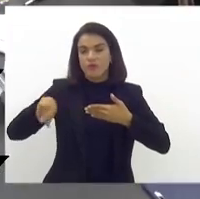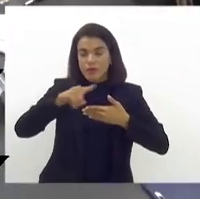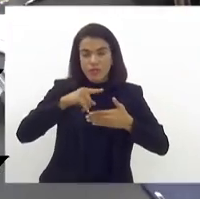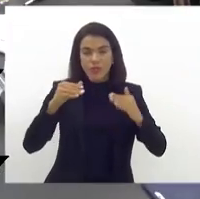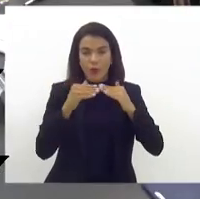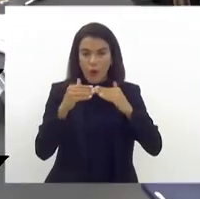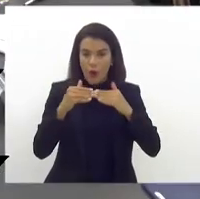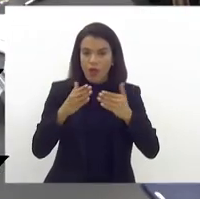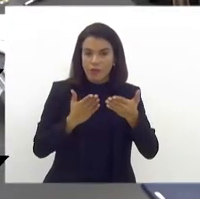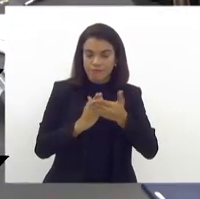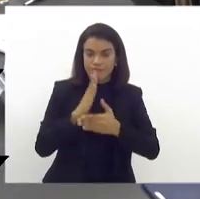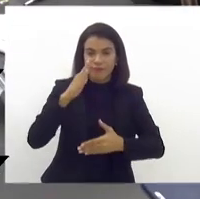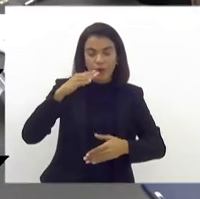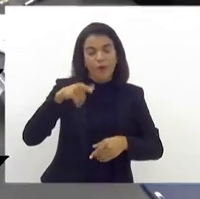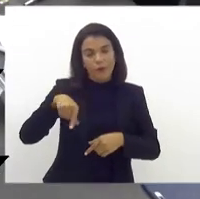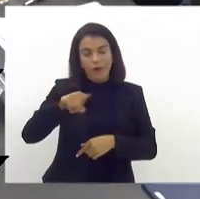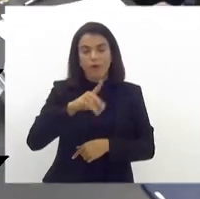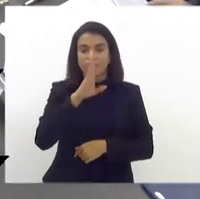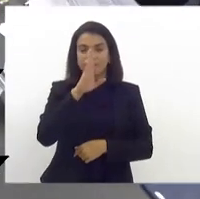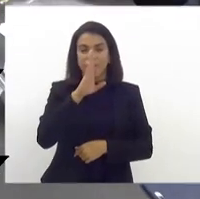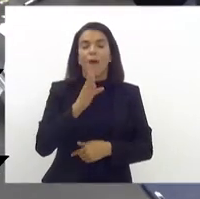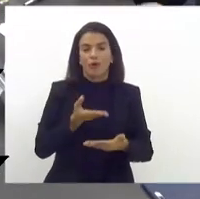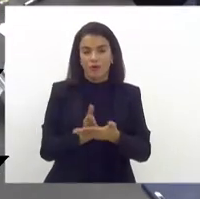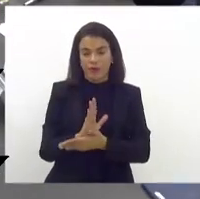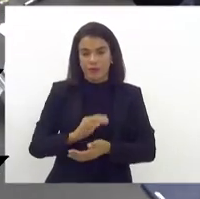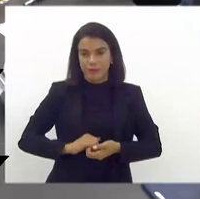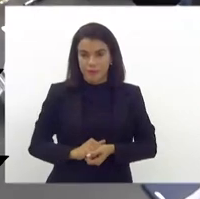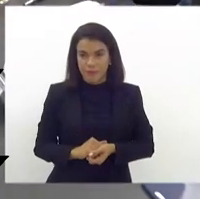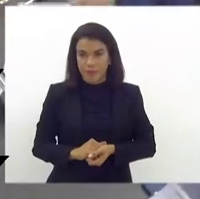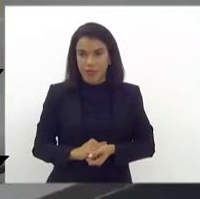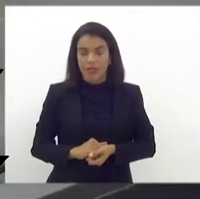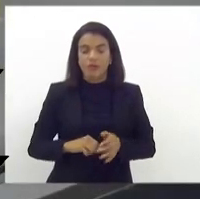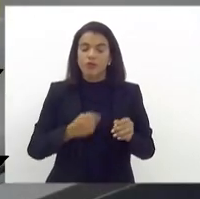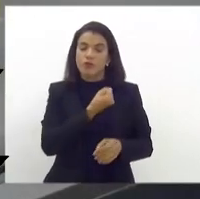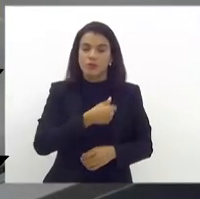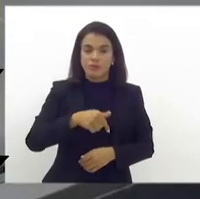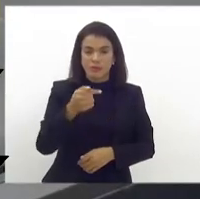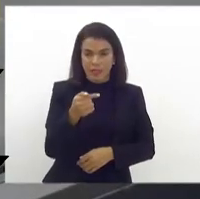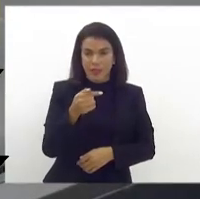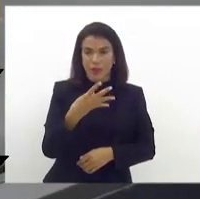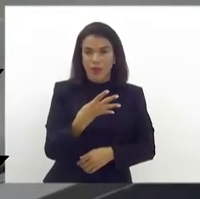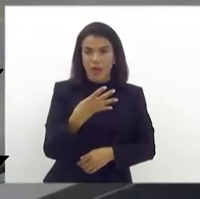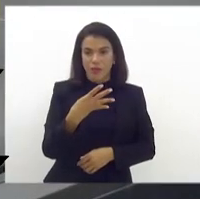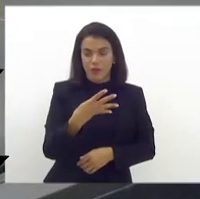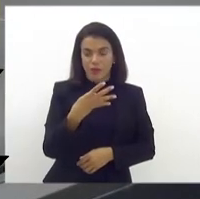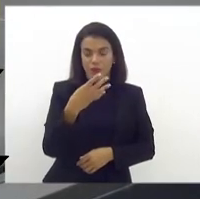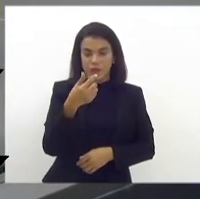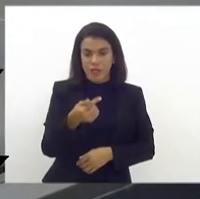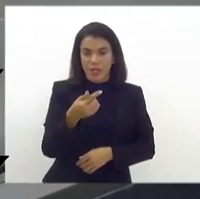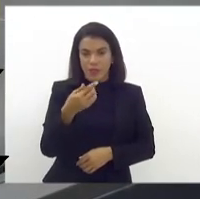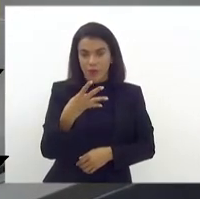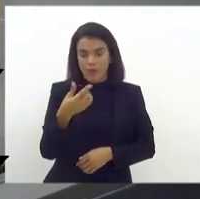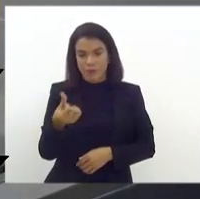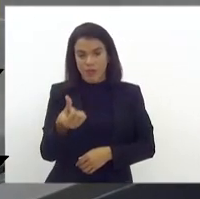em votação, senhores que aprovam permaneçam como estão, aprovado. 7 da pauta, o PL 746 de 23, de autoria da deputada Célia